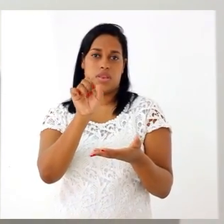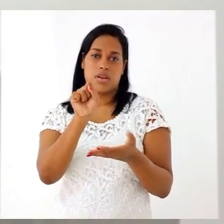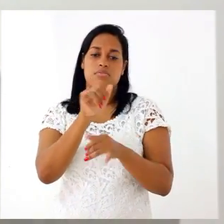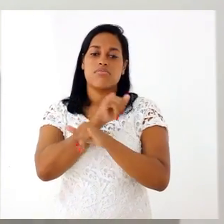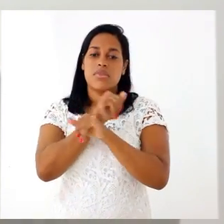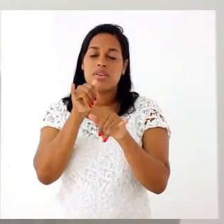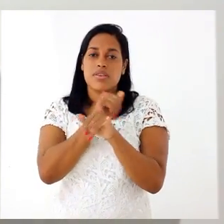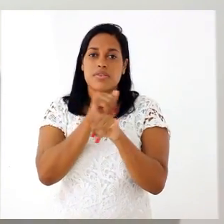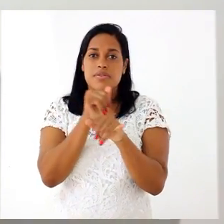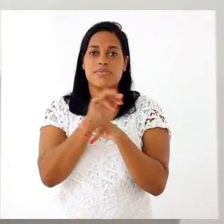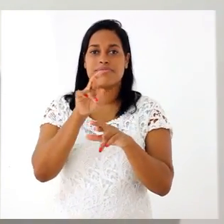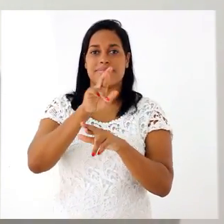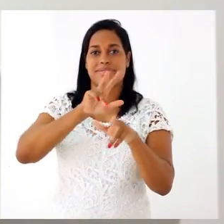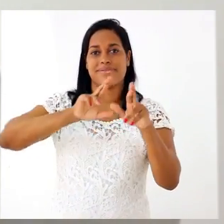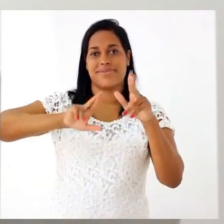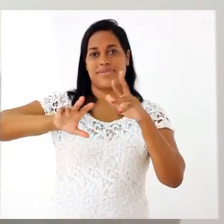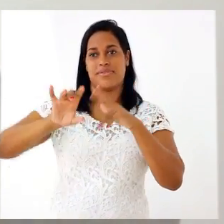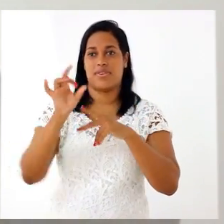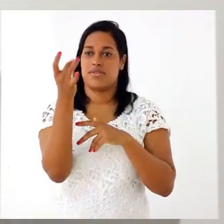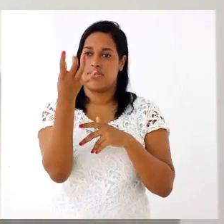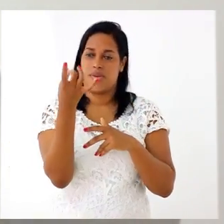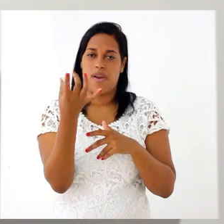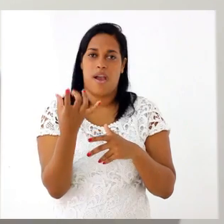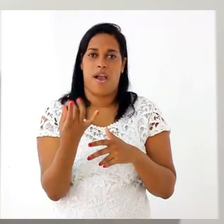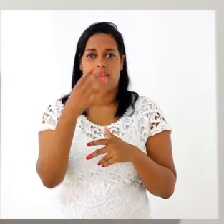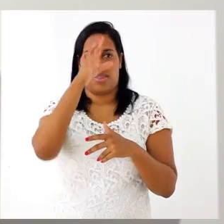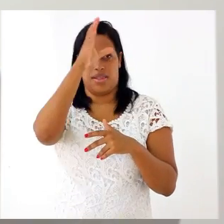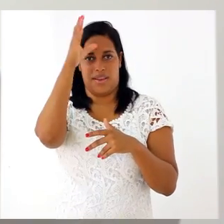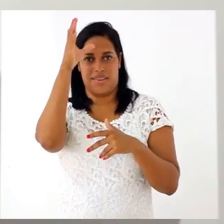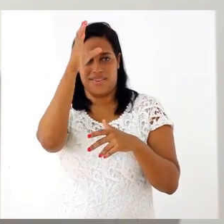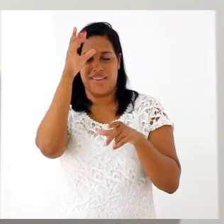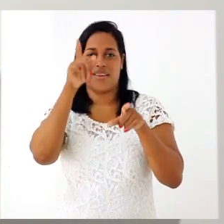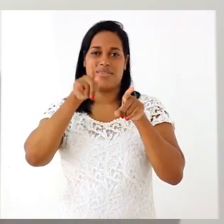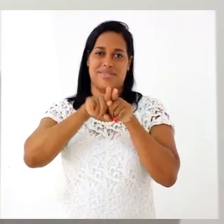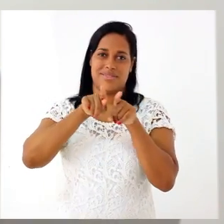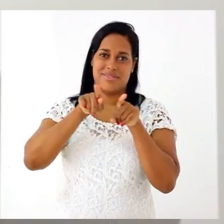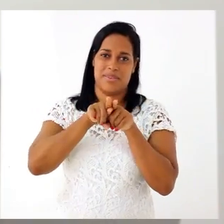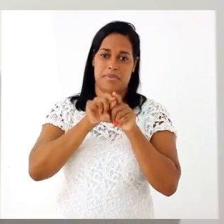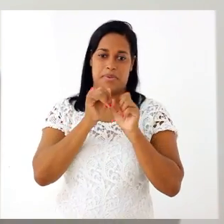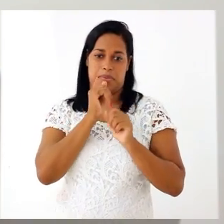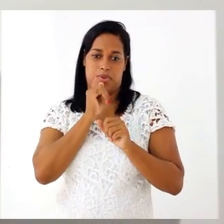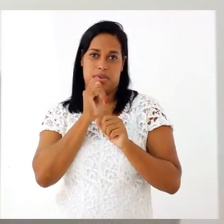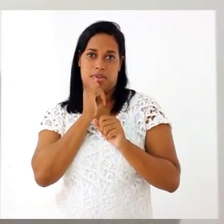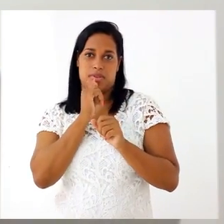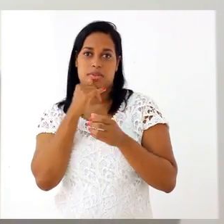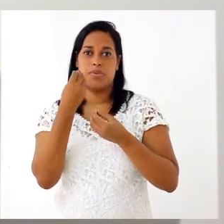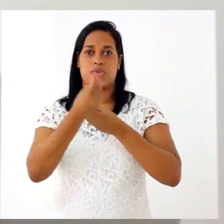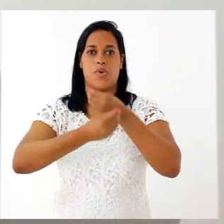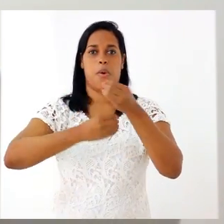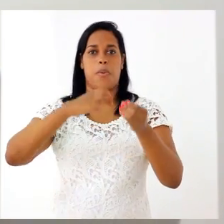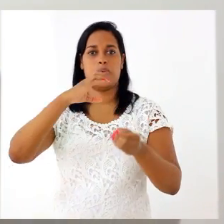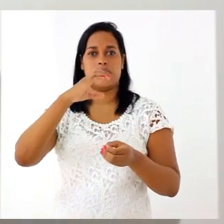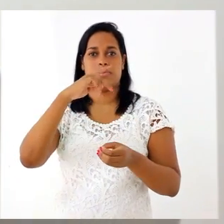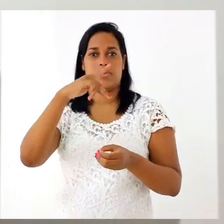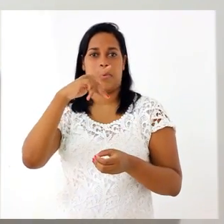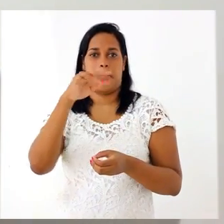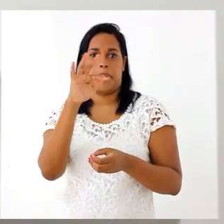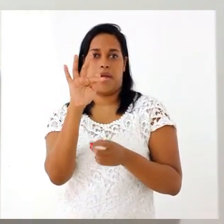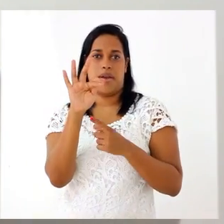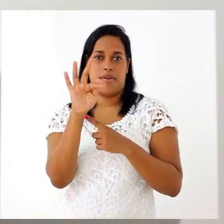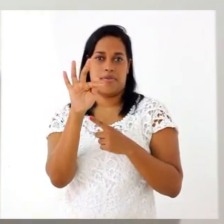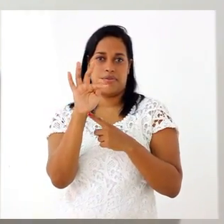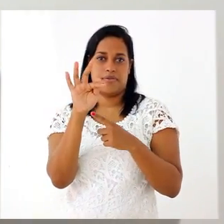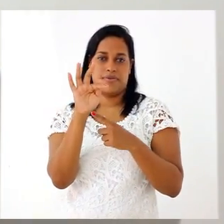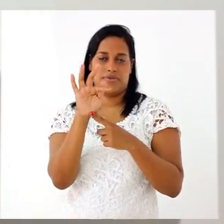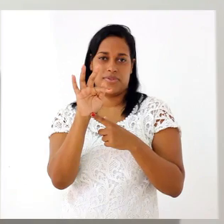informações que diferenciam cada cliente. Eu posso exemplificar como o CPF. O CPF é